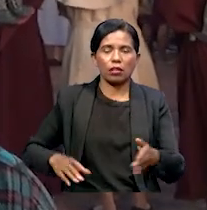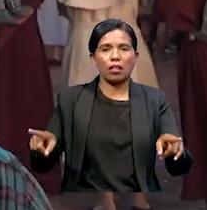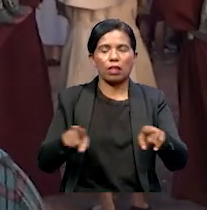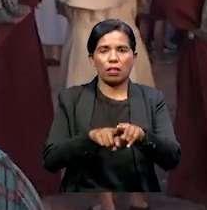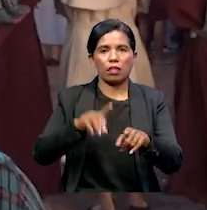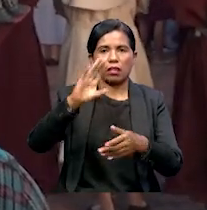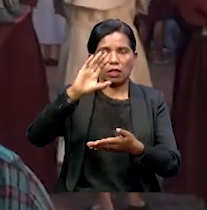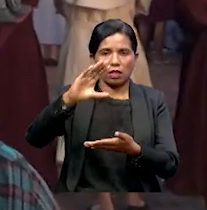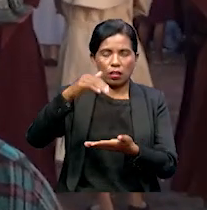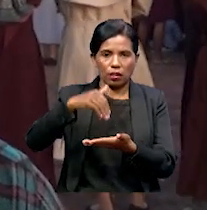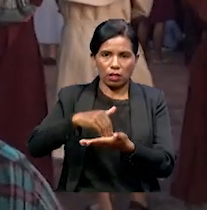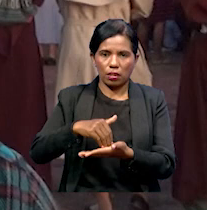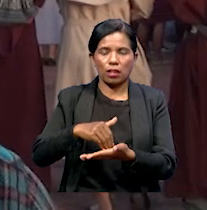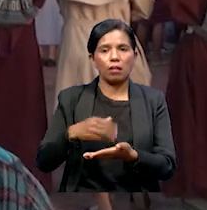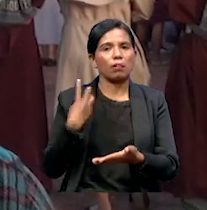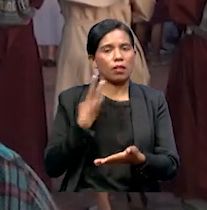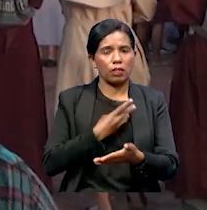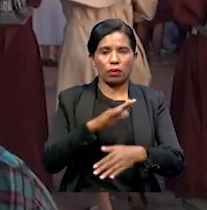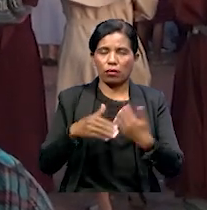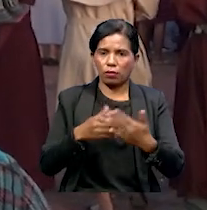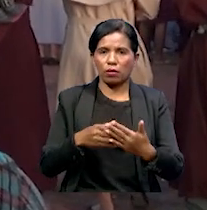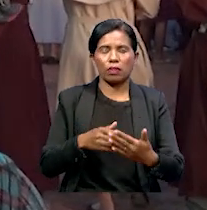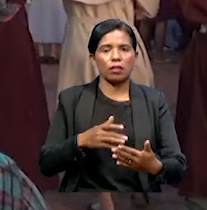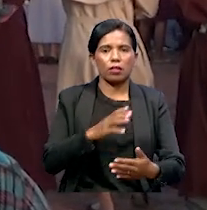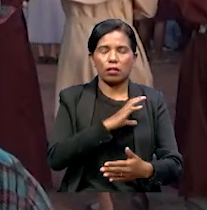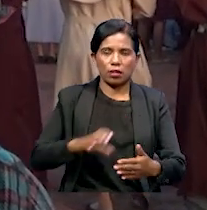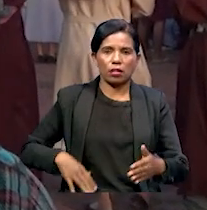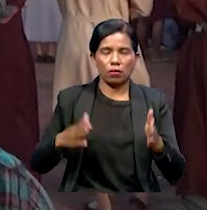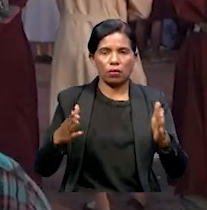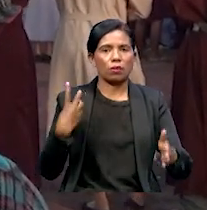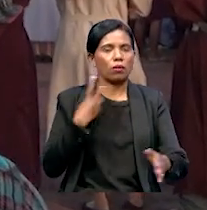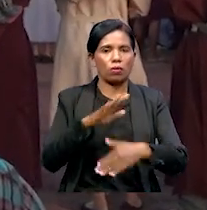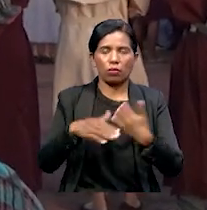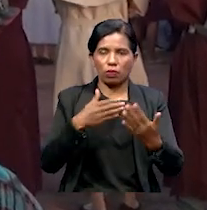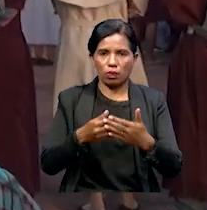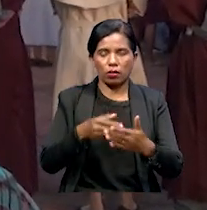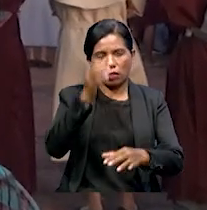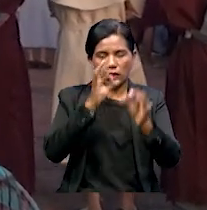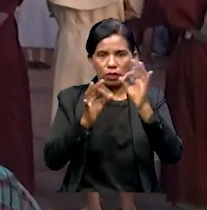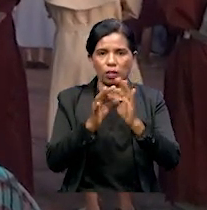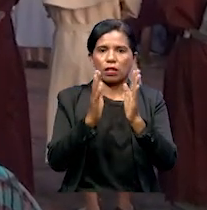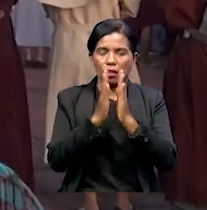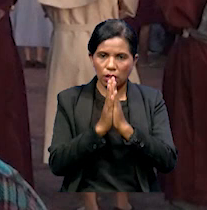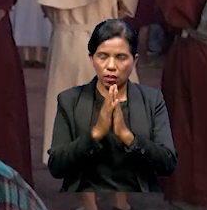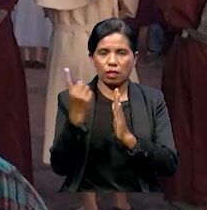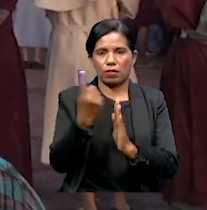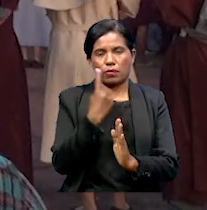baita. Tamba nei senti o tutu sarani o tutu, fatin tamba ti tenho fiel de oração, o de reza na fatin baita